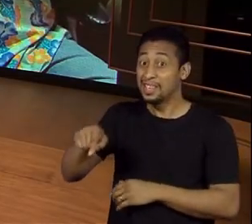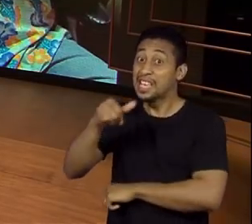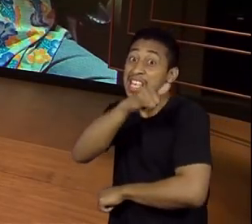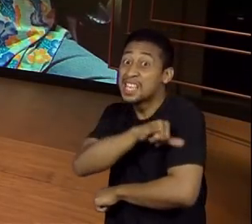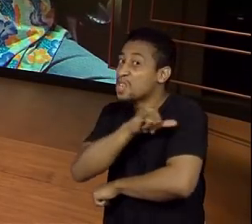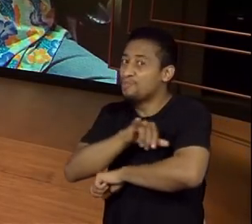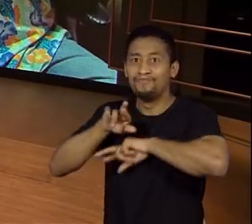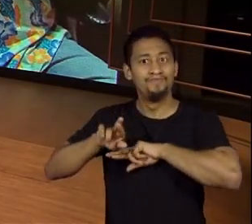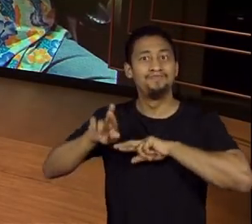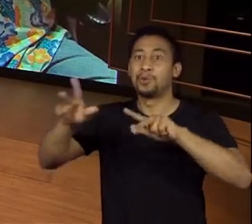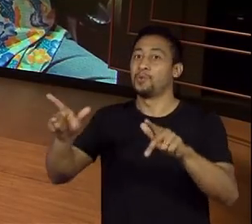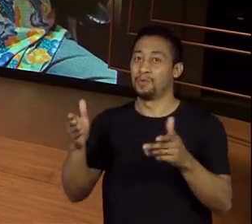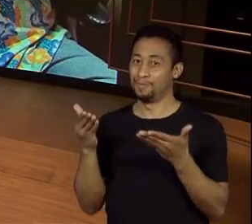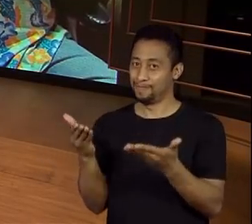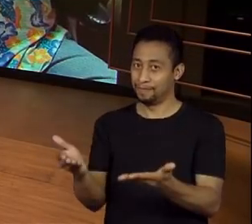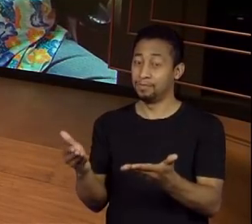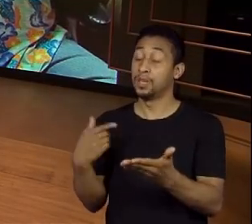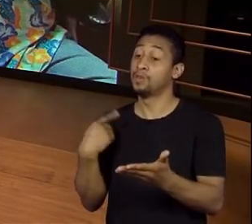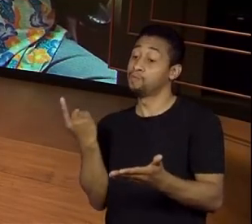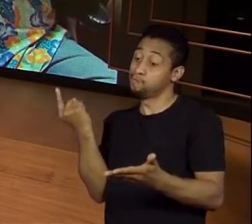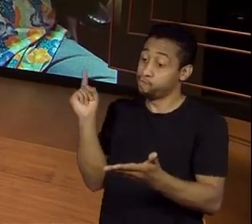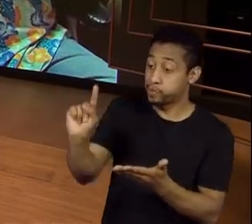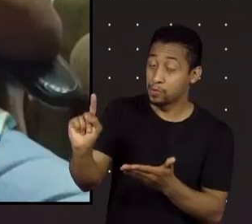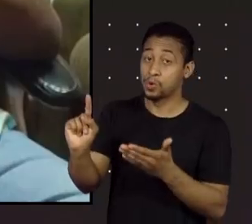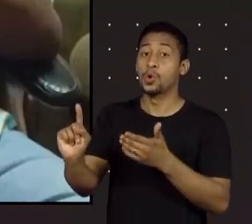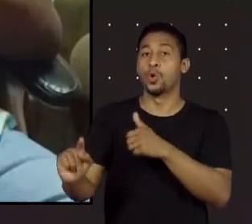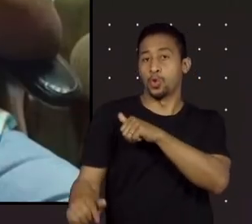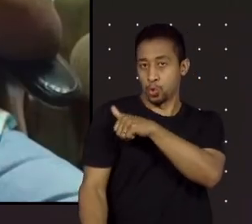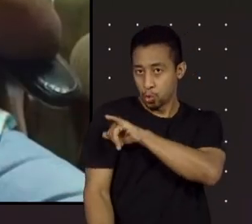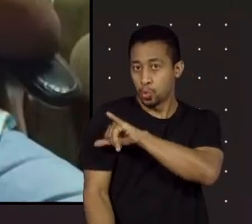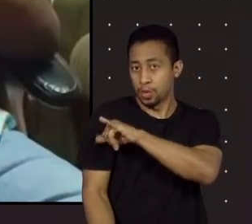E eu cheguei só, né, aqui no Rio de Janeiro.